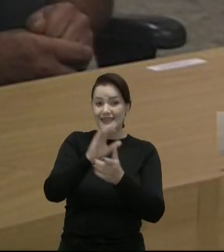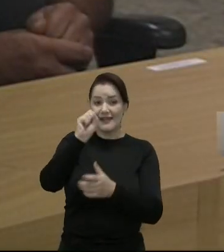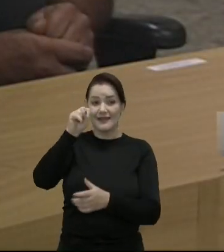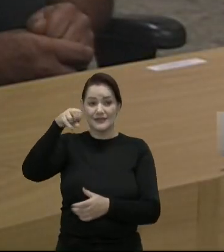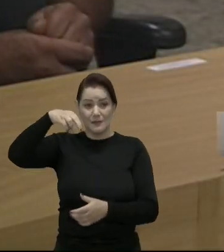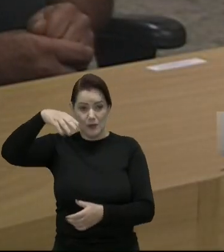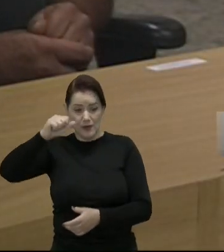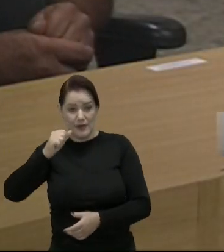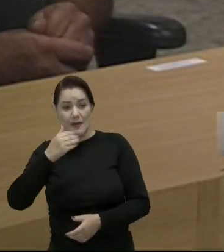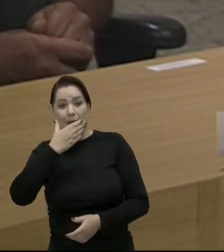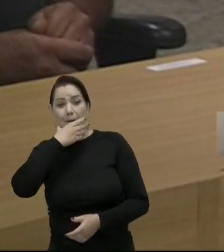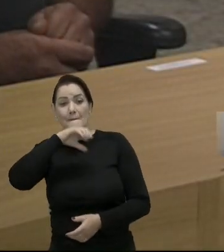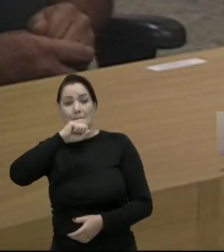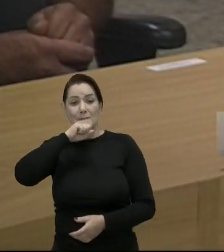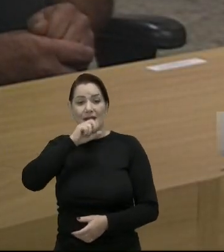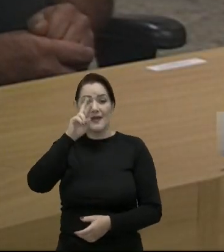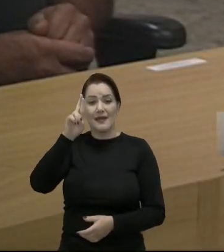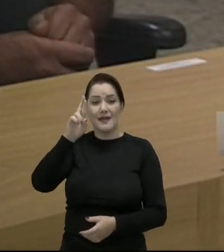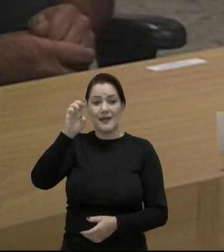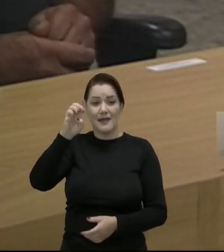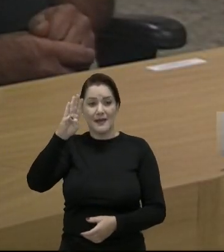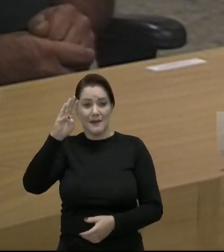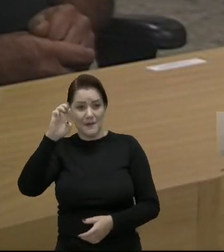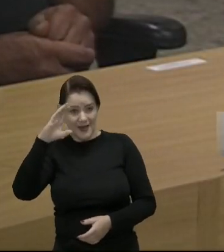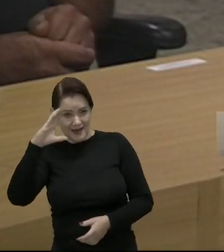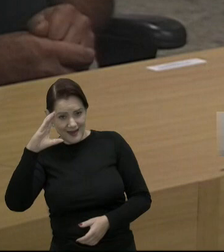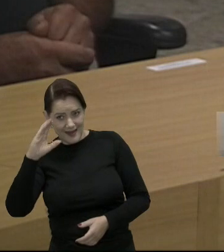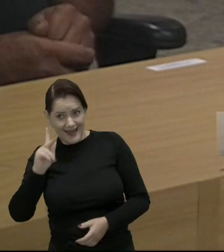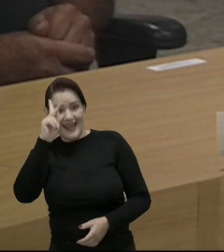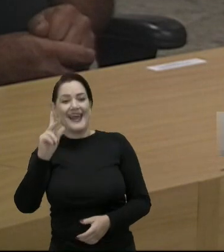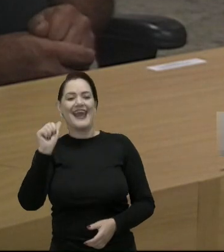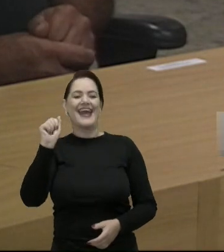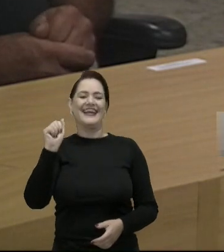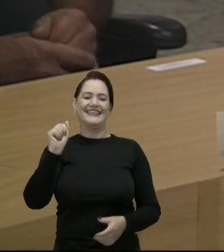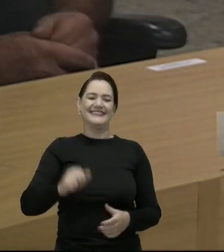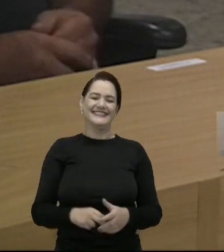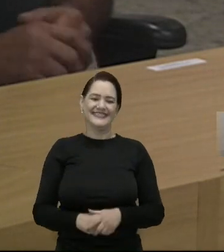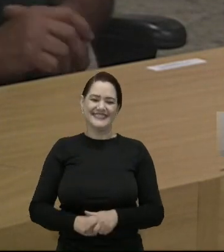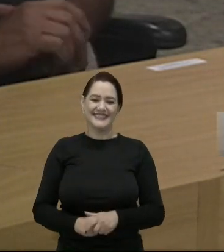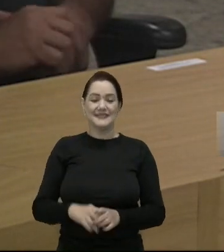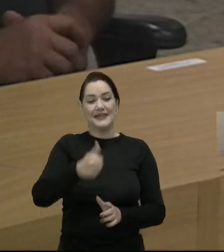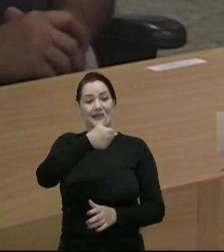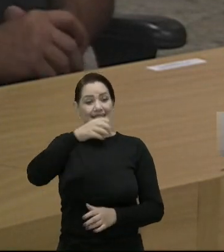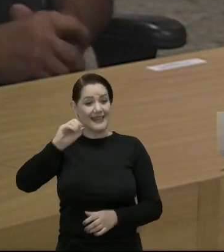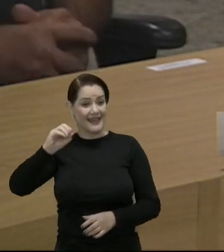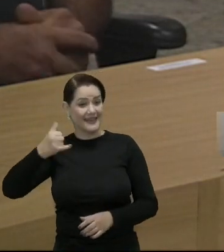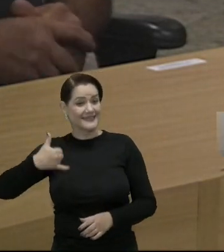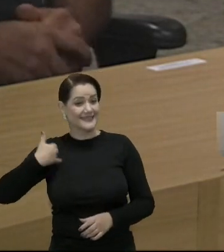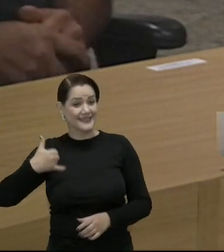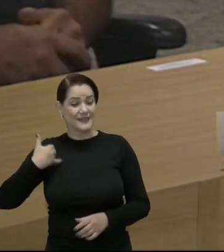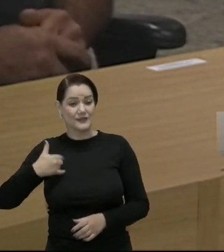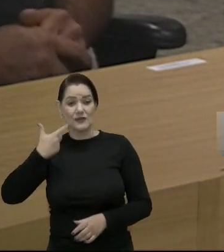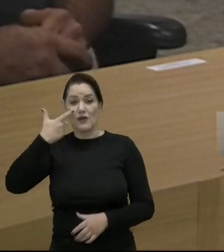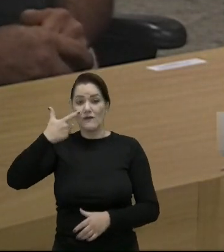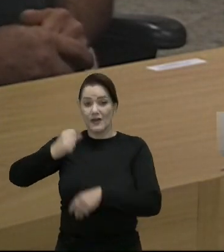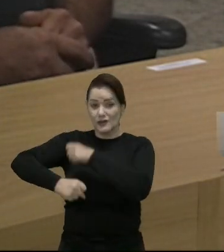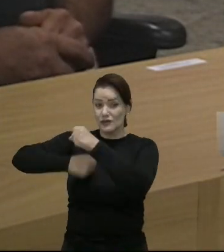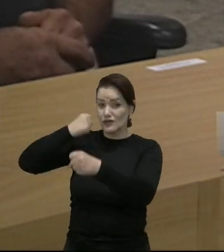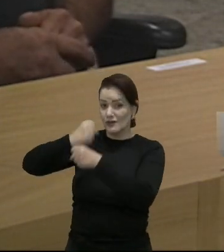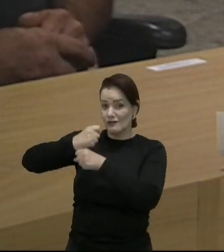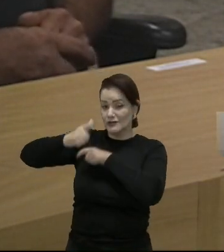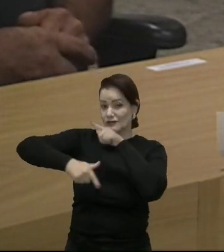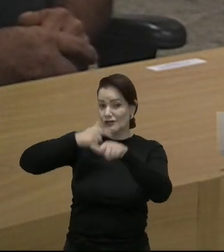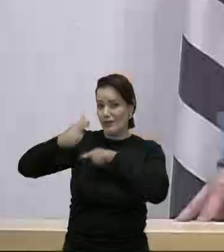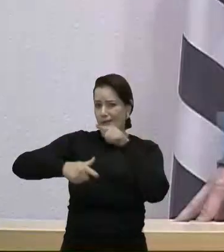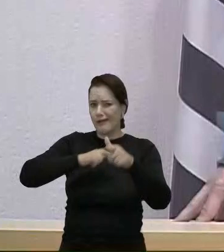Rebeca. A Rebeca sua é mais chique que a minha. A sua é com K, a minha é com C. De 10 anos. Há mais de 20 anos no ramo, já passou